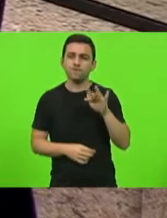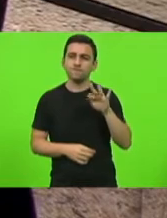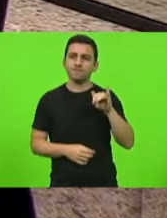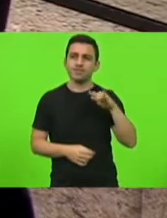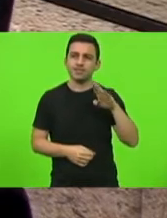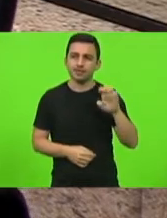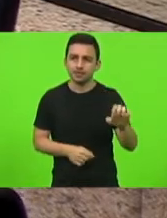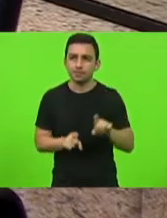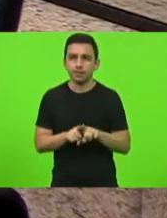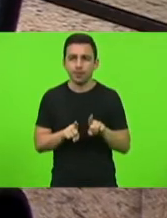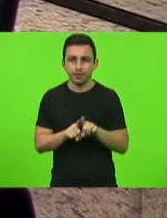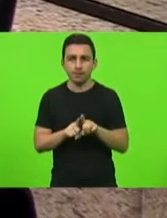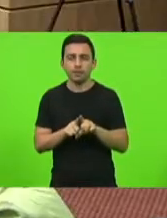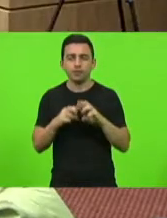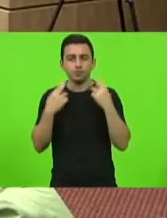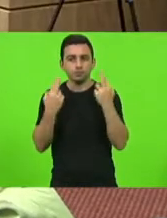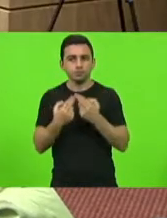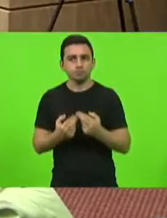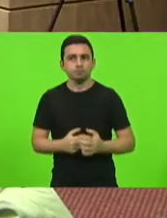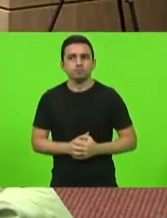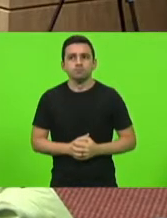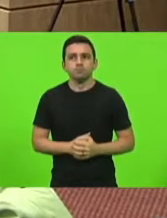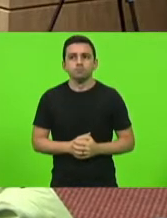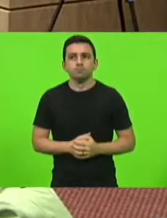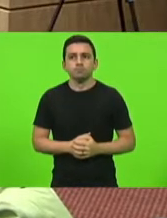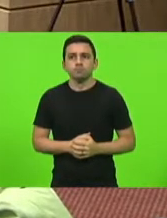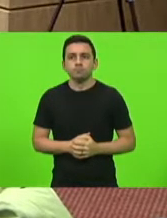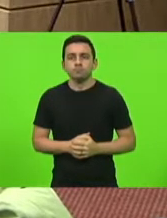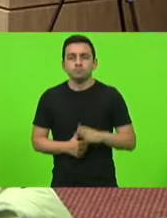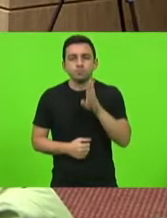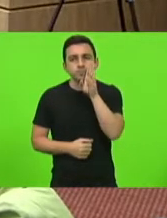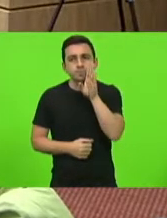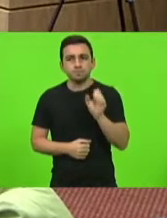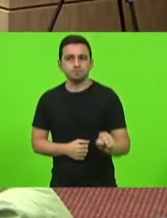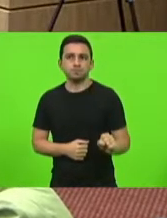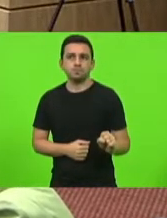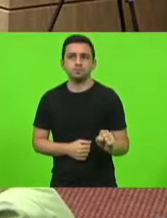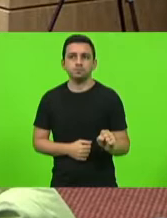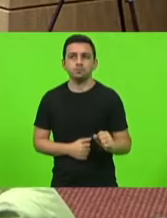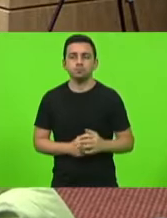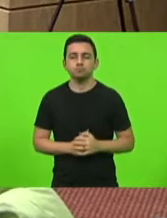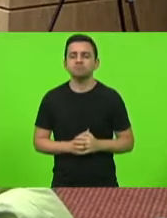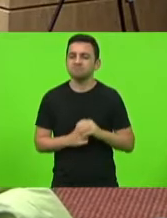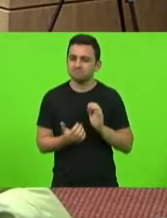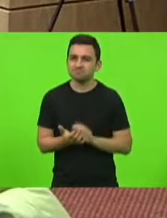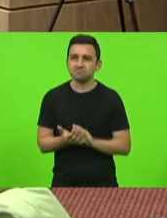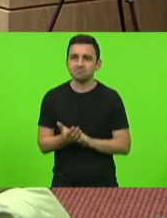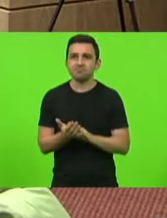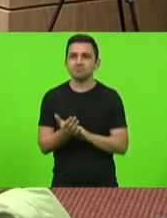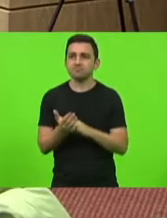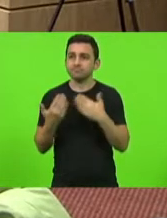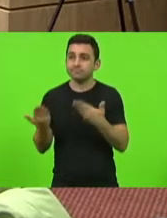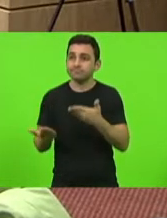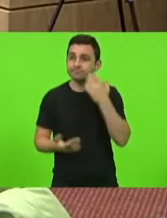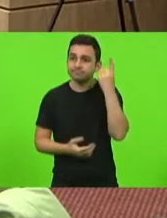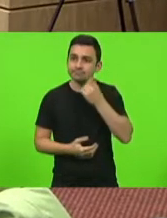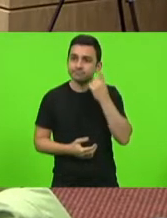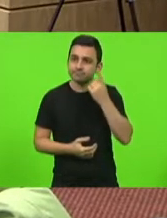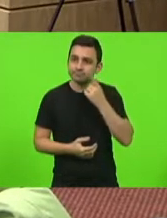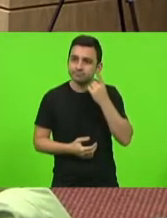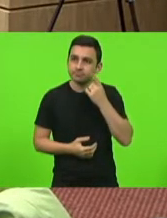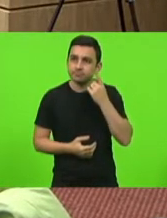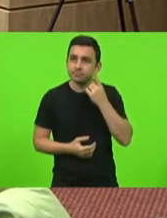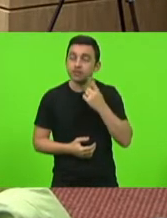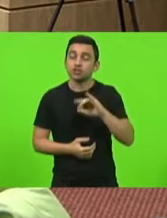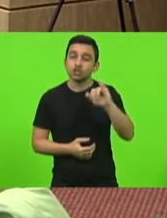apoio. Obrigado, senhor presidente. Presidente. A palavra é o deputado Bruno Souza. Quero parabenizar o deputado